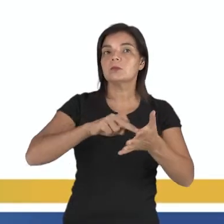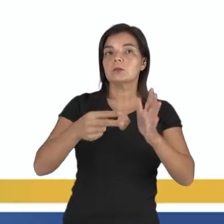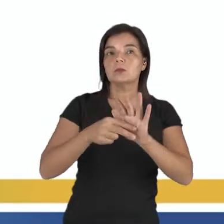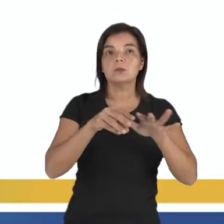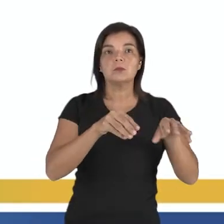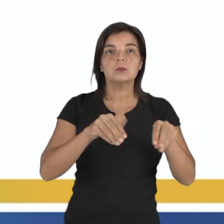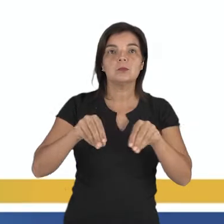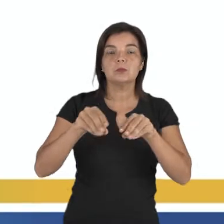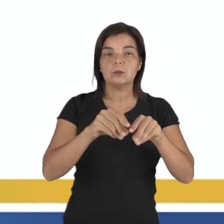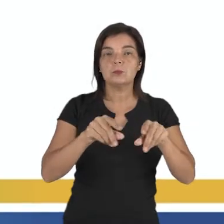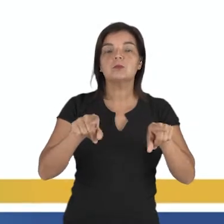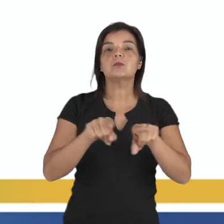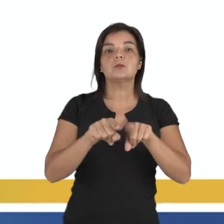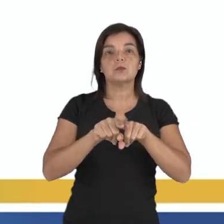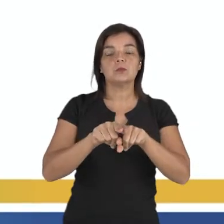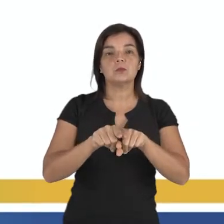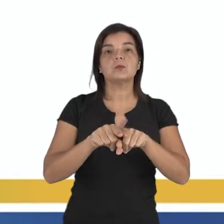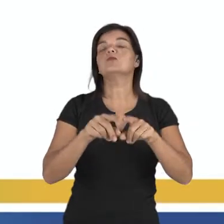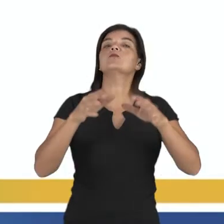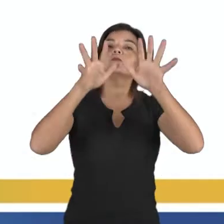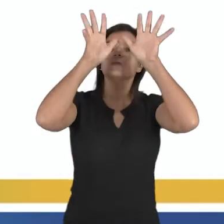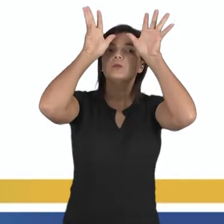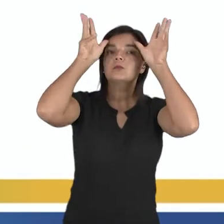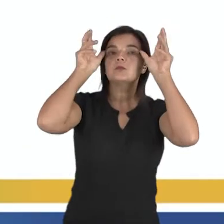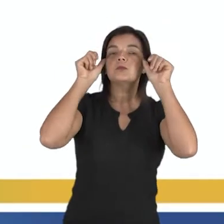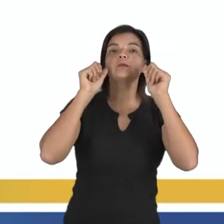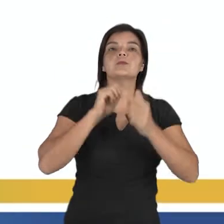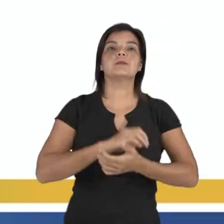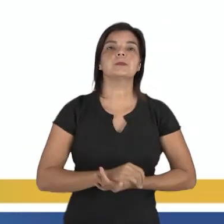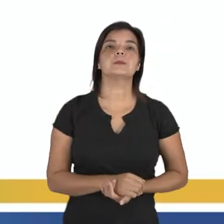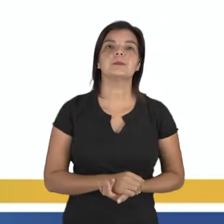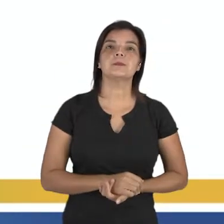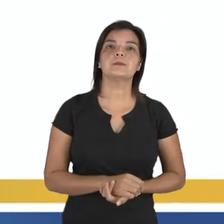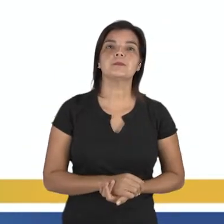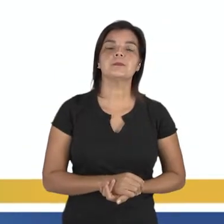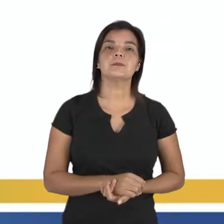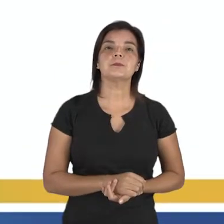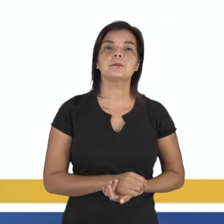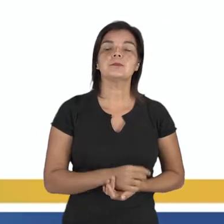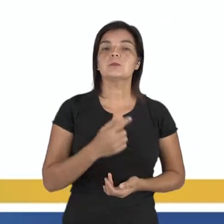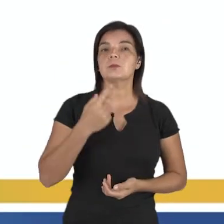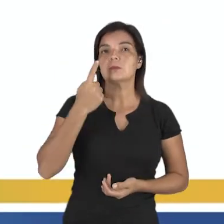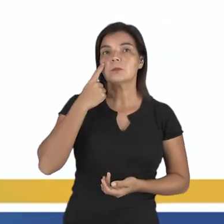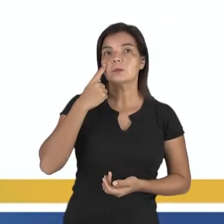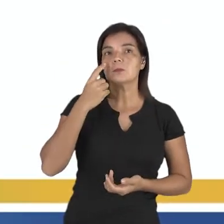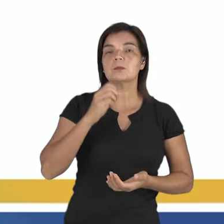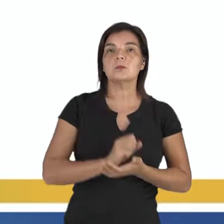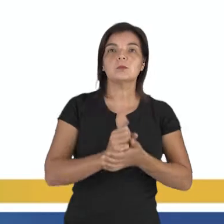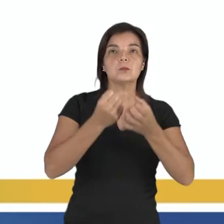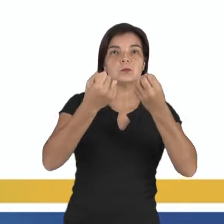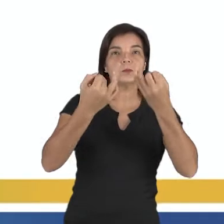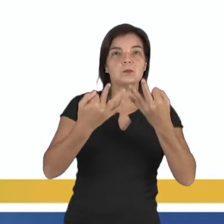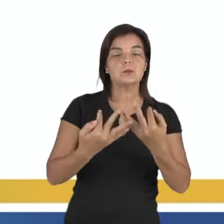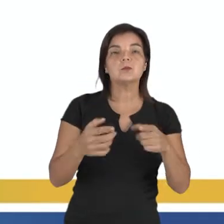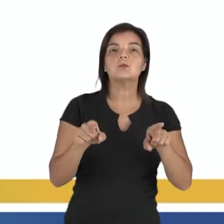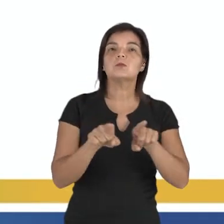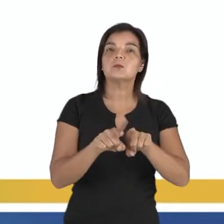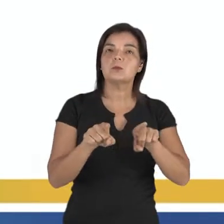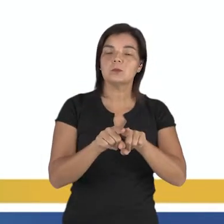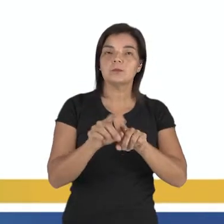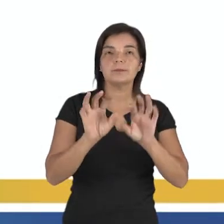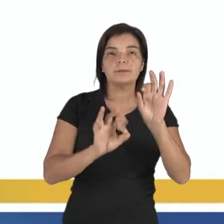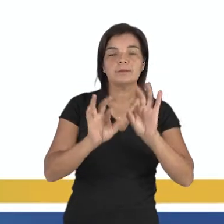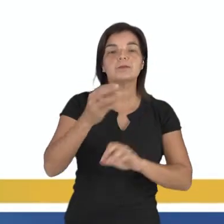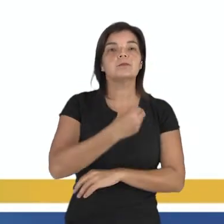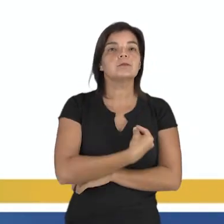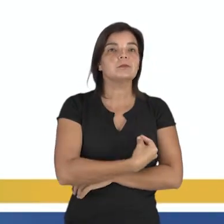de terras no nosso território acreano, certo? Então, continuando, vamos falar um pouquinho mais sobre essa